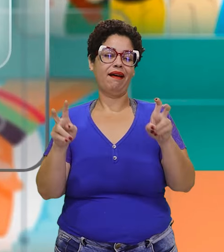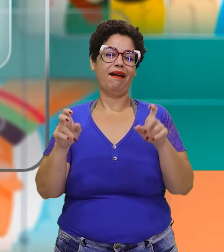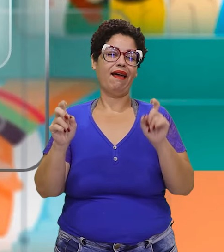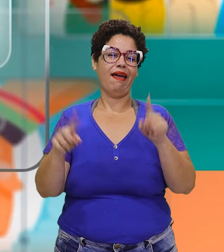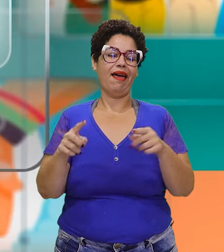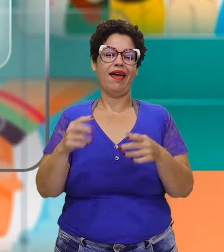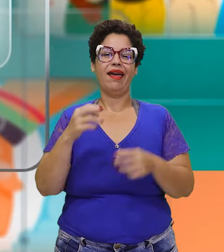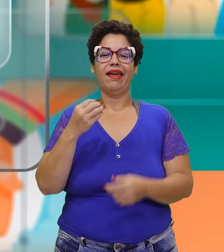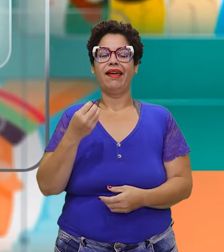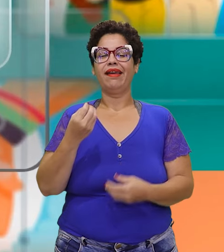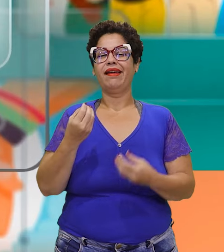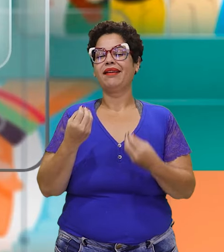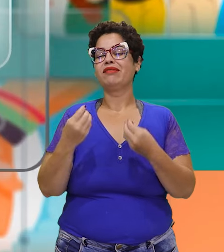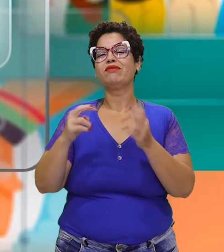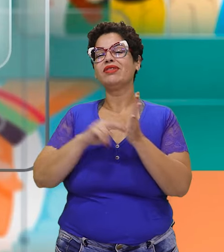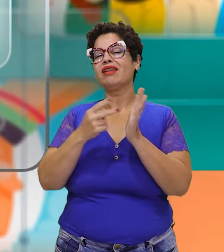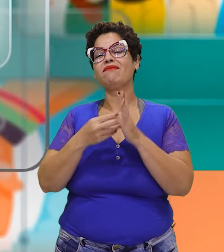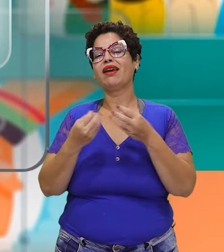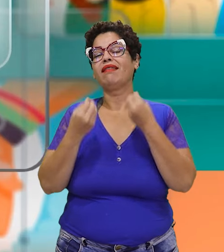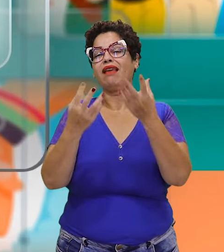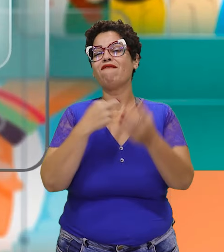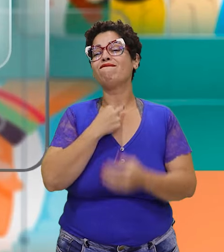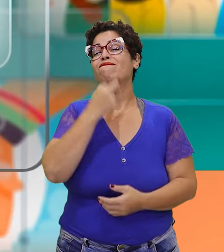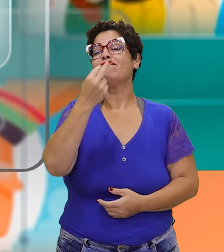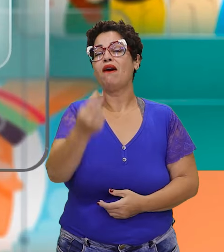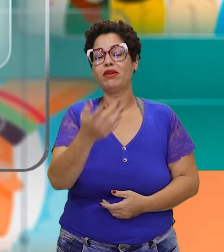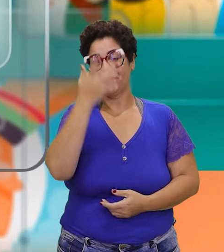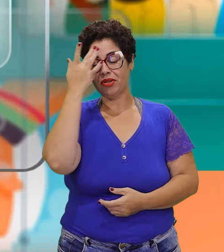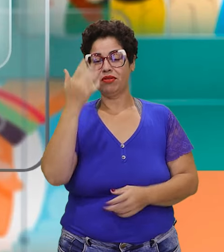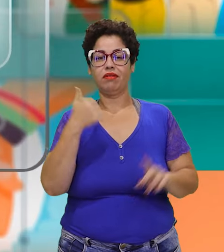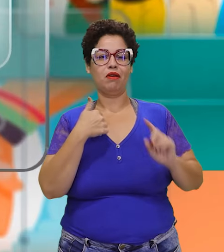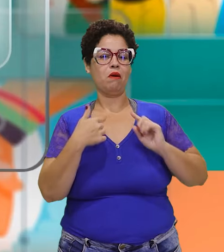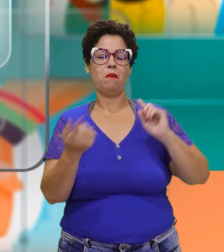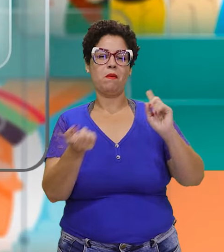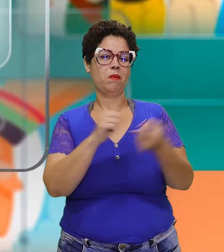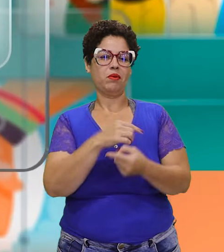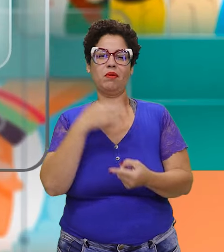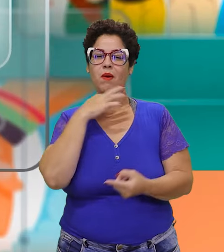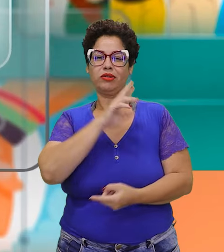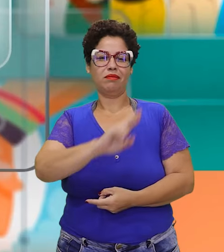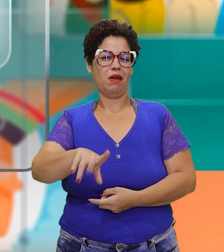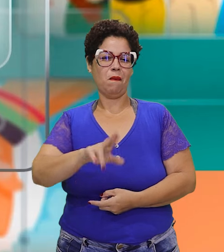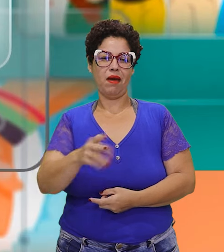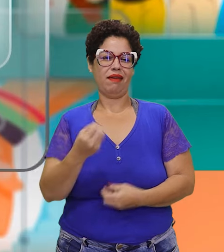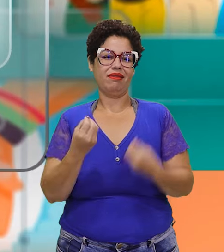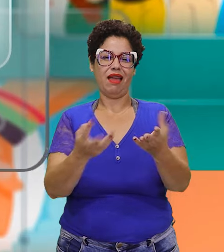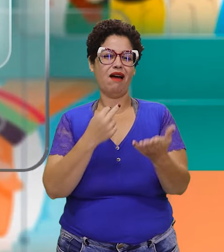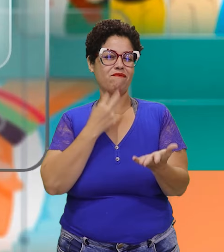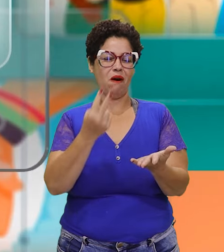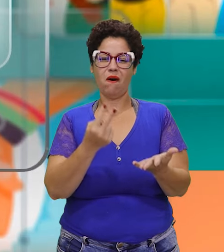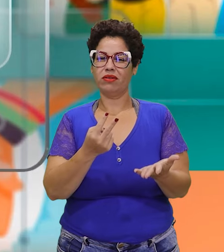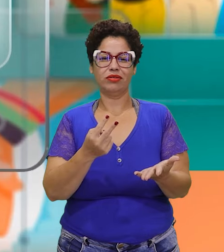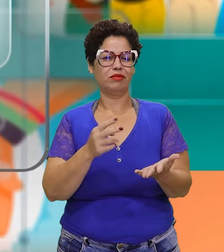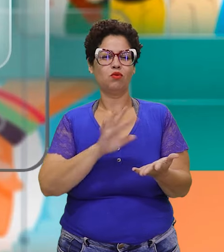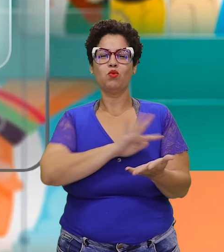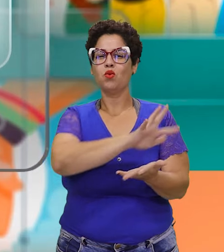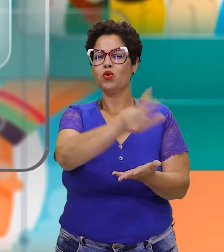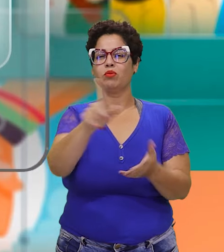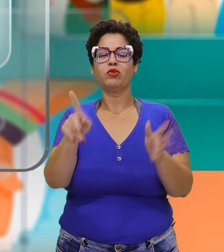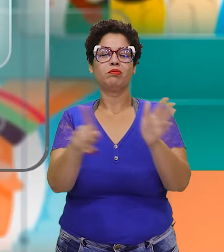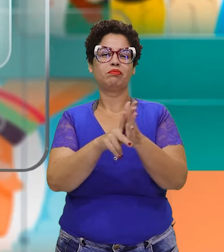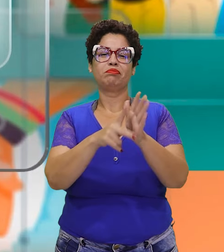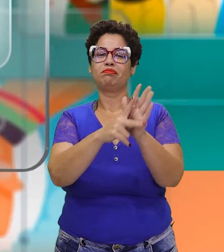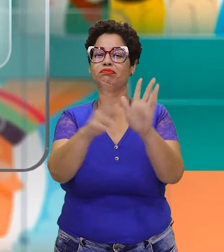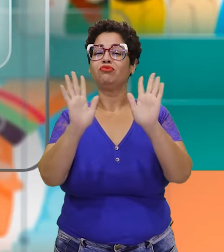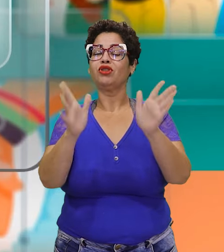que a gente dá voz às pessoas, né? Eu vou na linha contrária, eu não acho que a gente dê voz a ninguém. Todo mundo tem